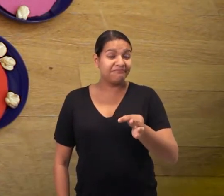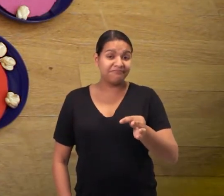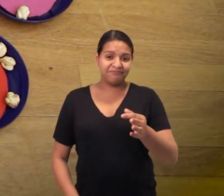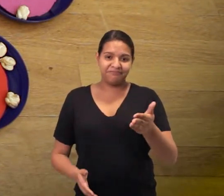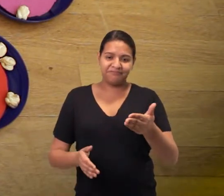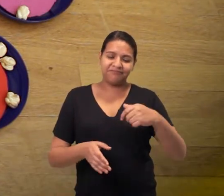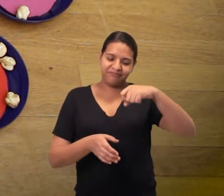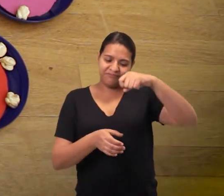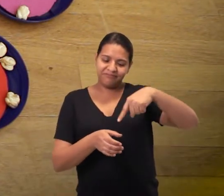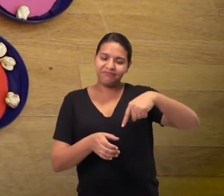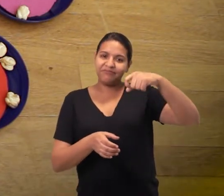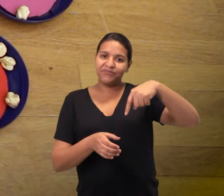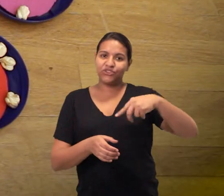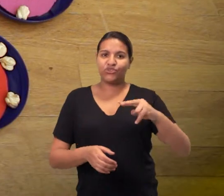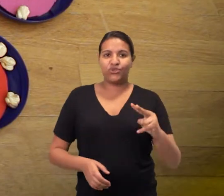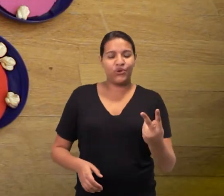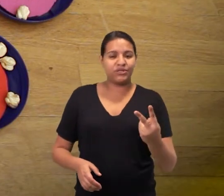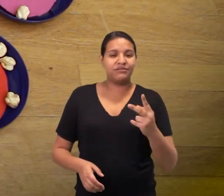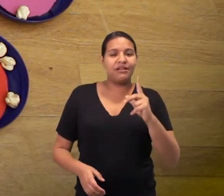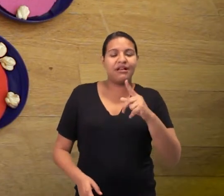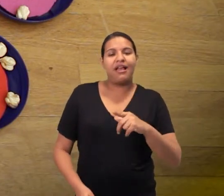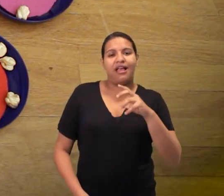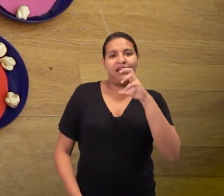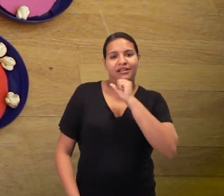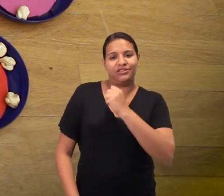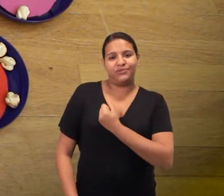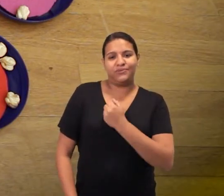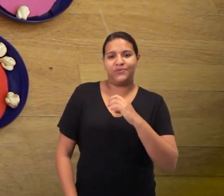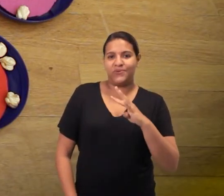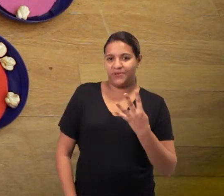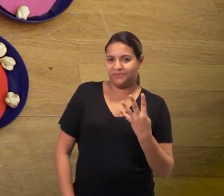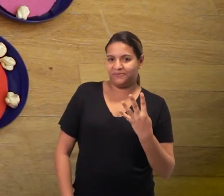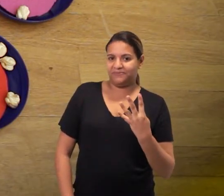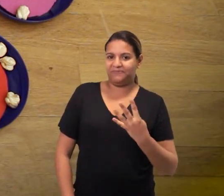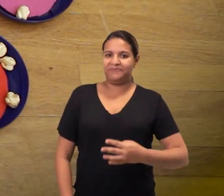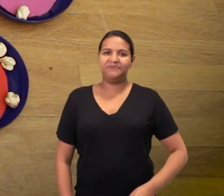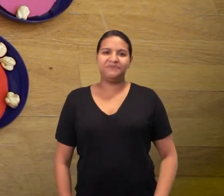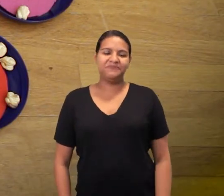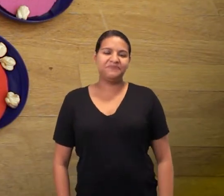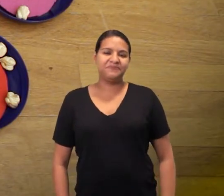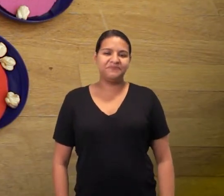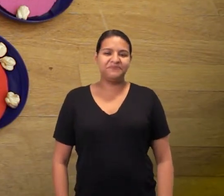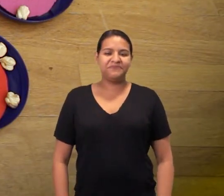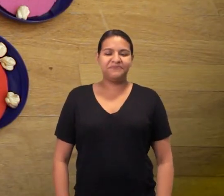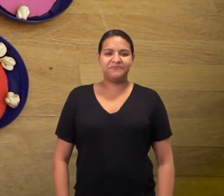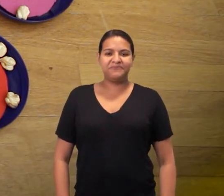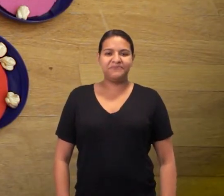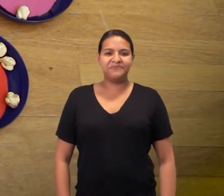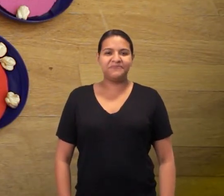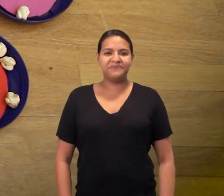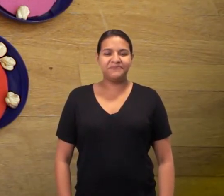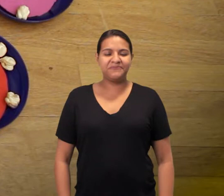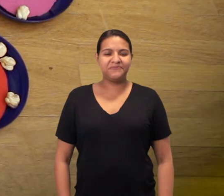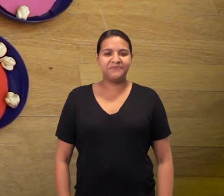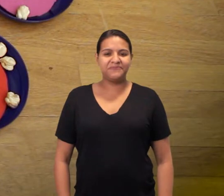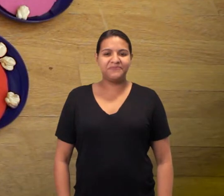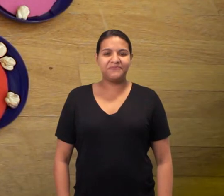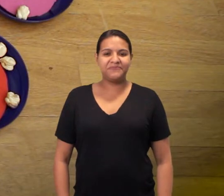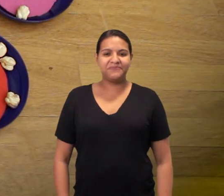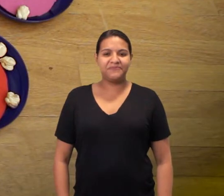Isso! 2 grãos na tampinha de número 4. 1, 2.